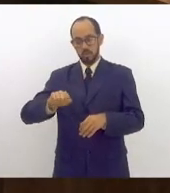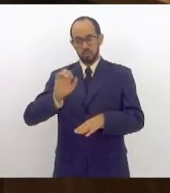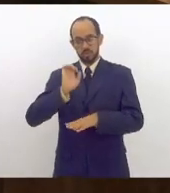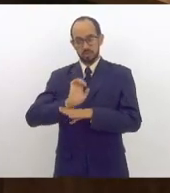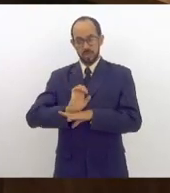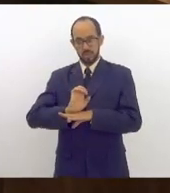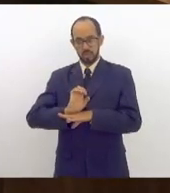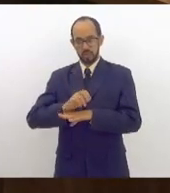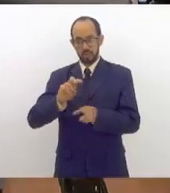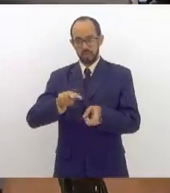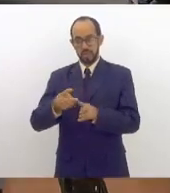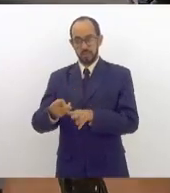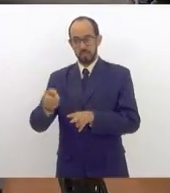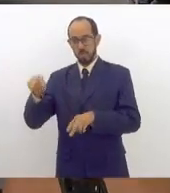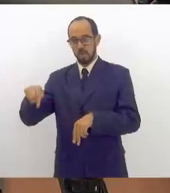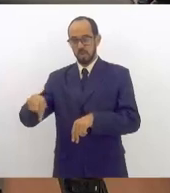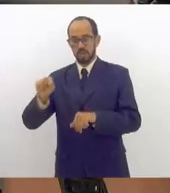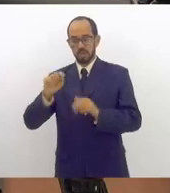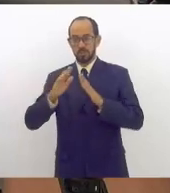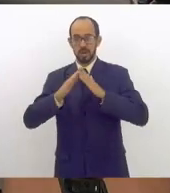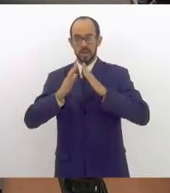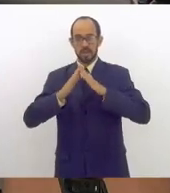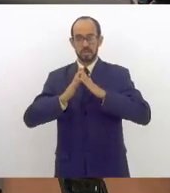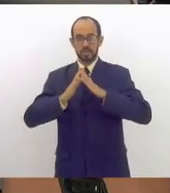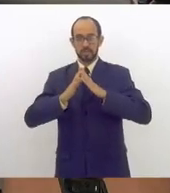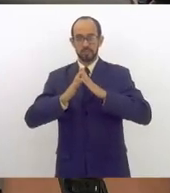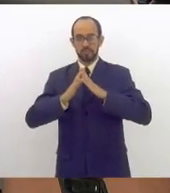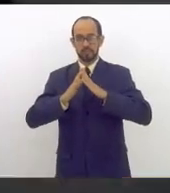que encaminhou para essa casa,